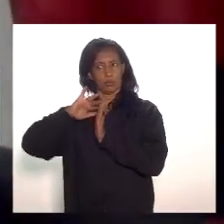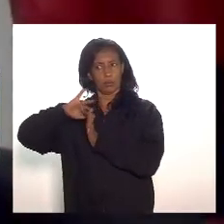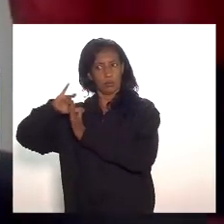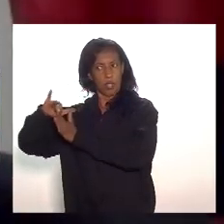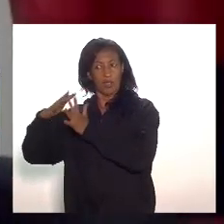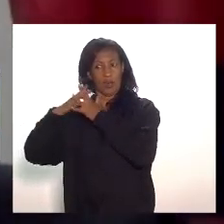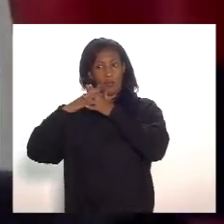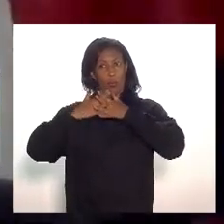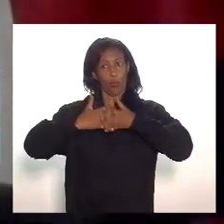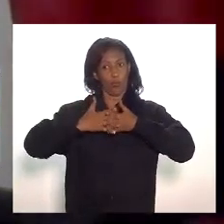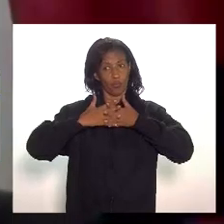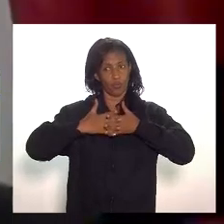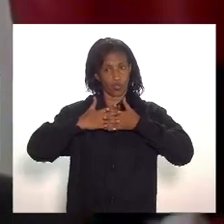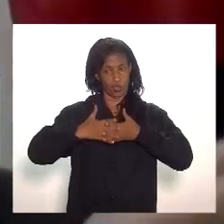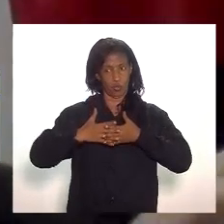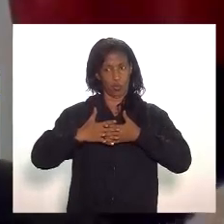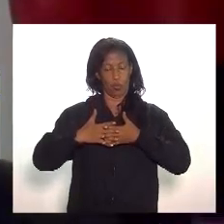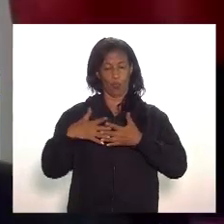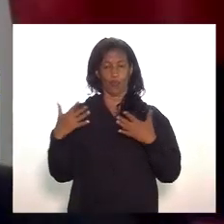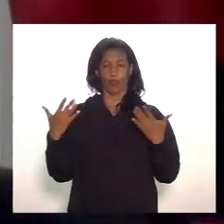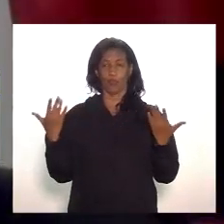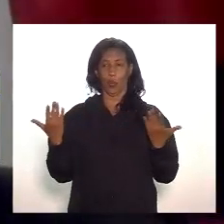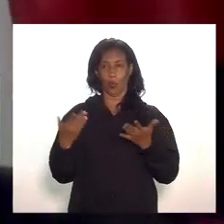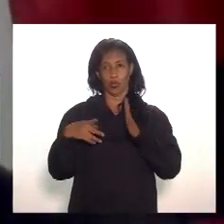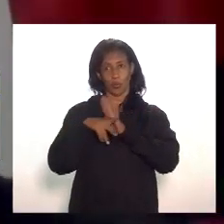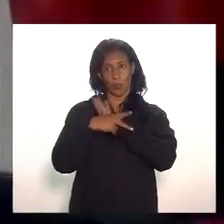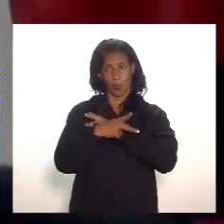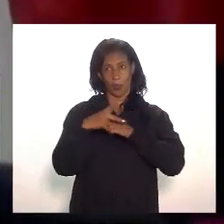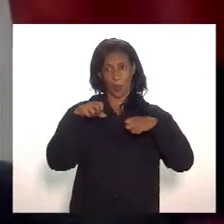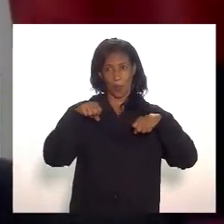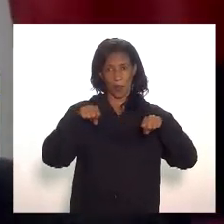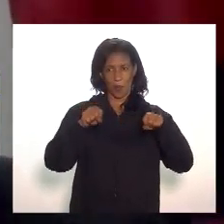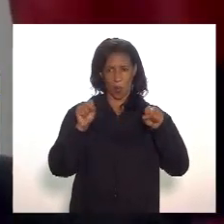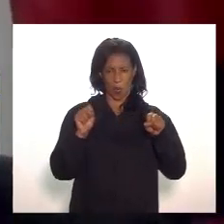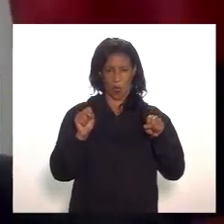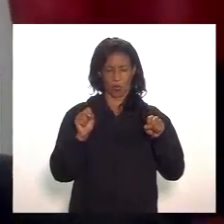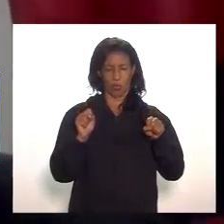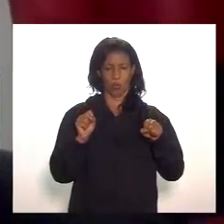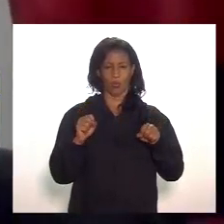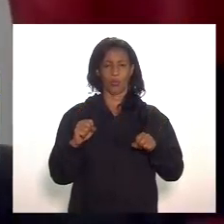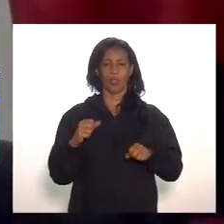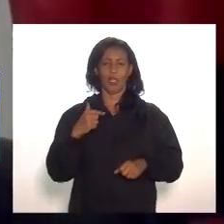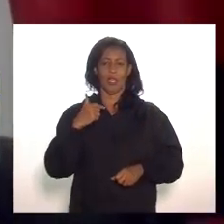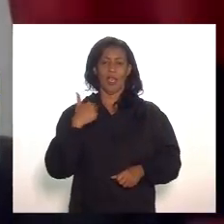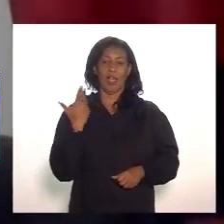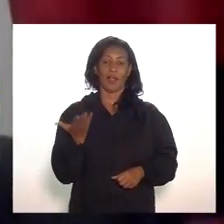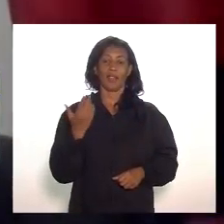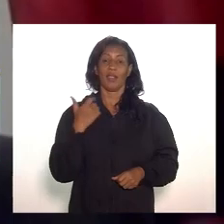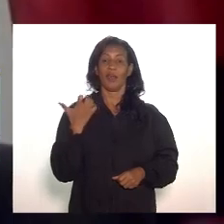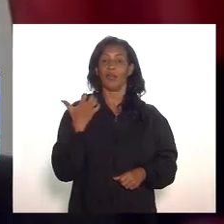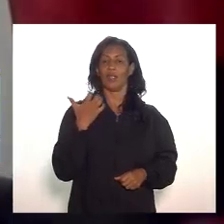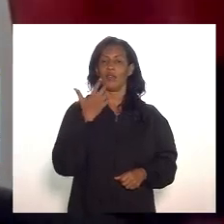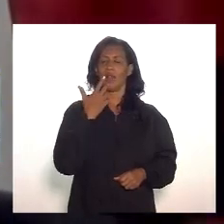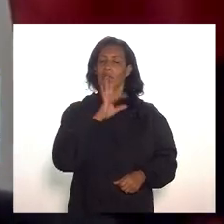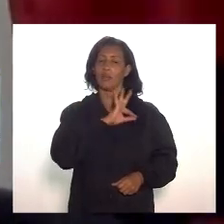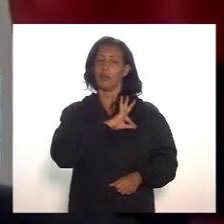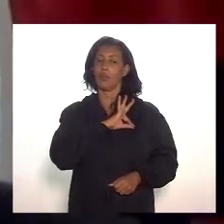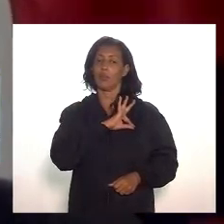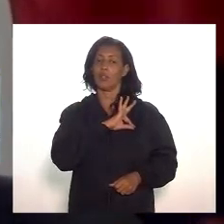aqui. Até gostaria de, num outro momento, fazer uma discussão a respeito da possibilidade ou não da Polícia